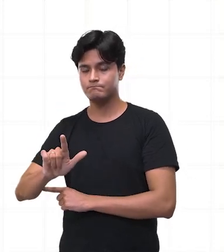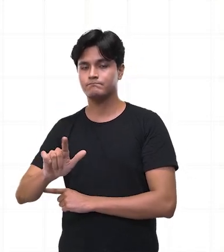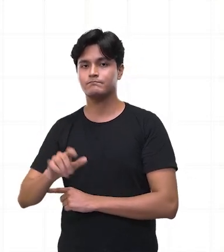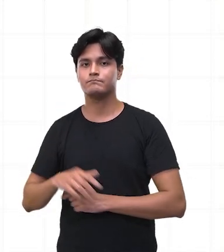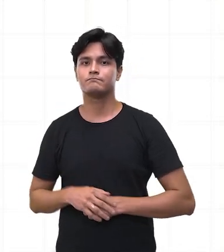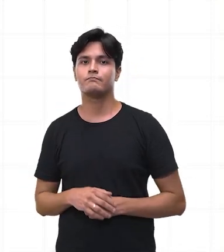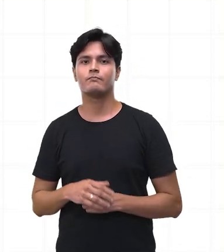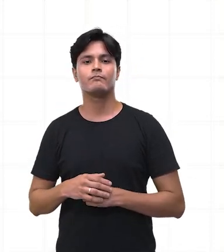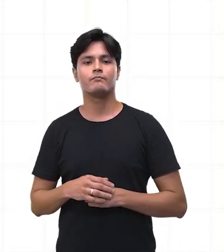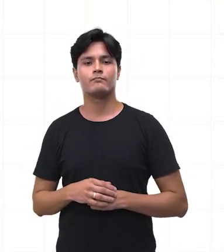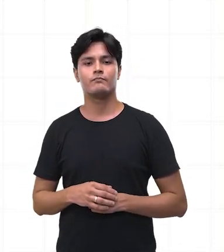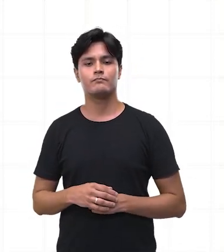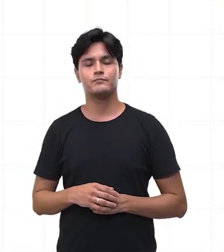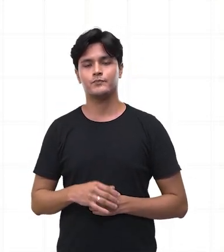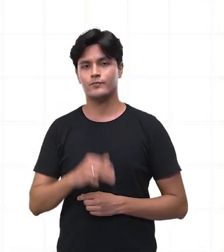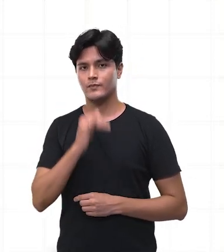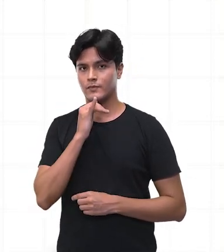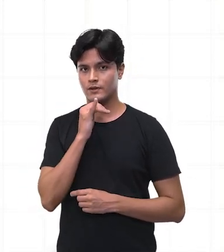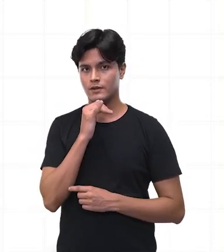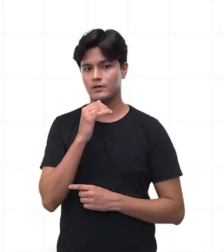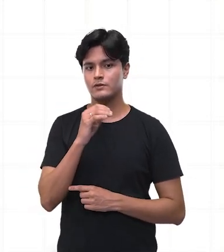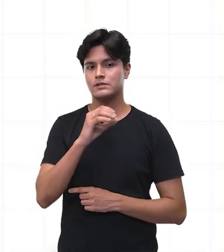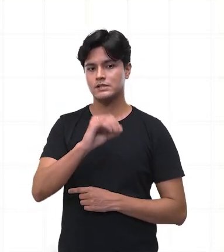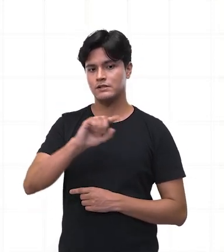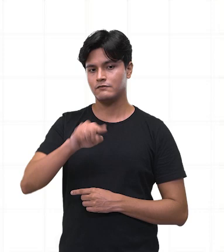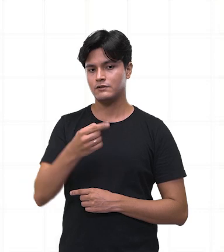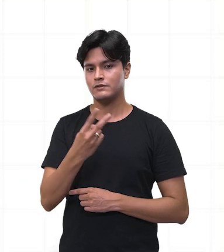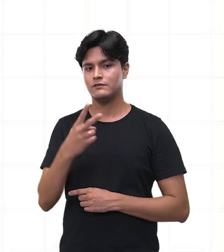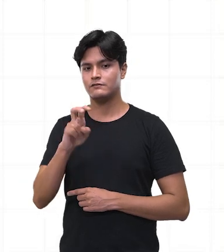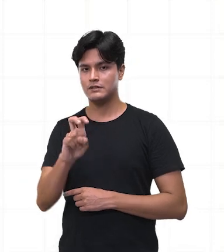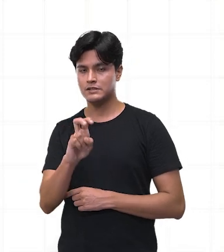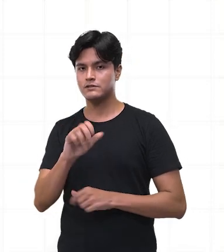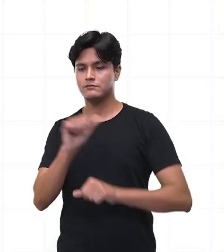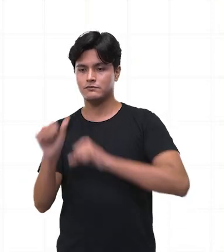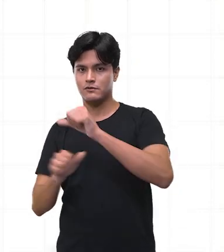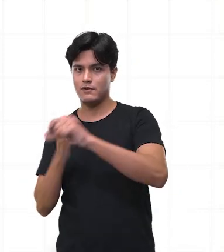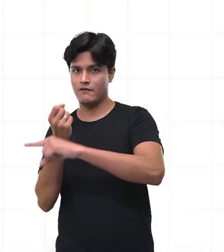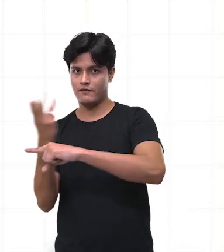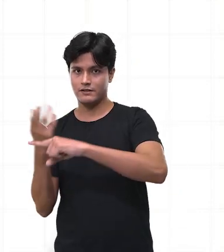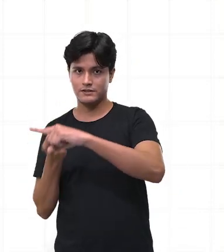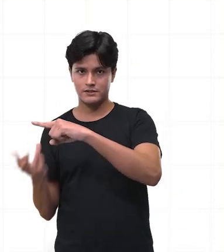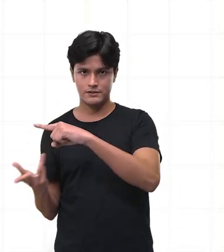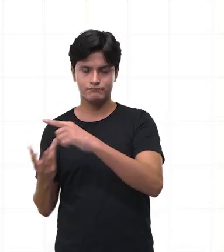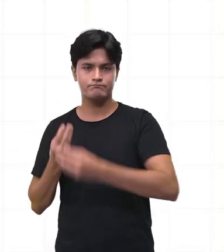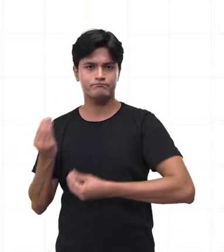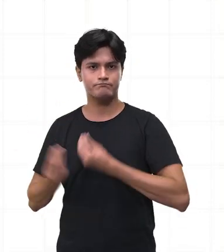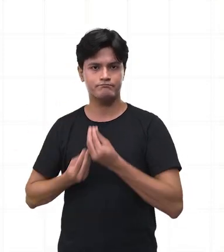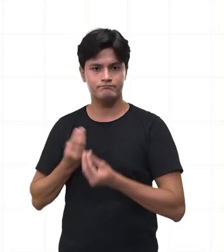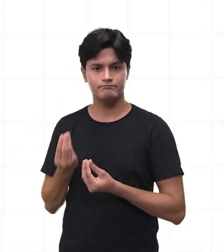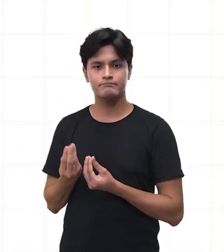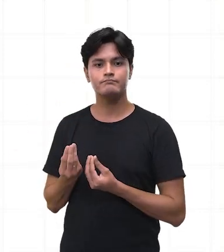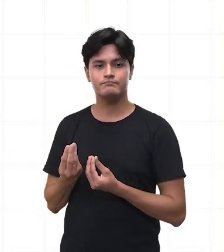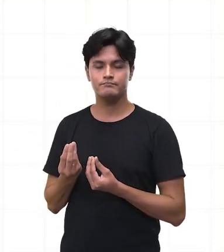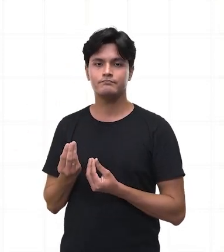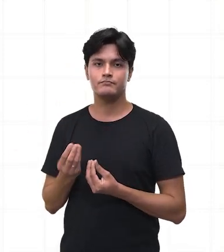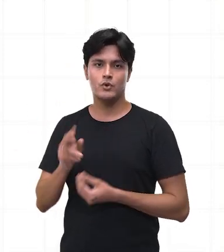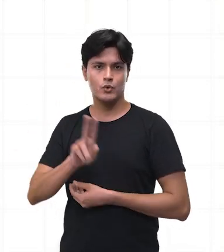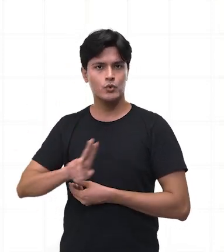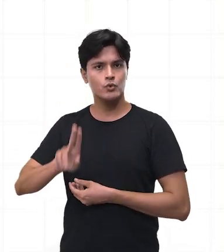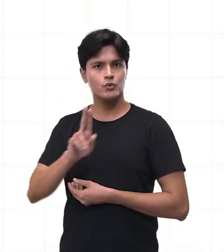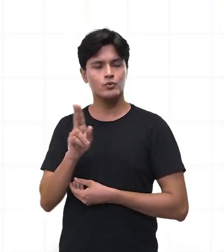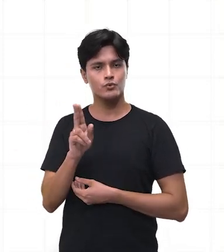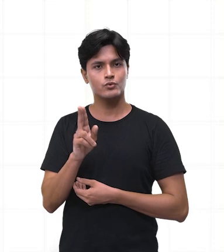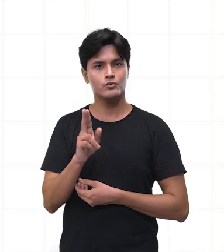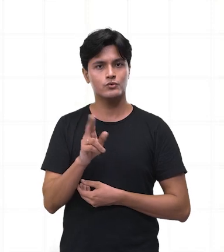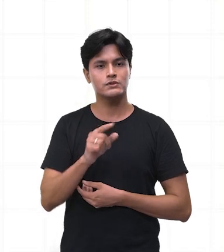Eu posso transformar o 0,20 numa fração centesimal. De que forma? Eu vou pegar somente a parte decimal aqui do número,